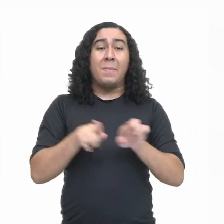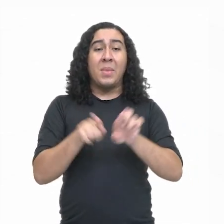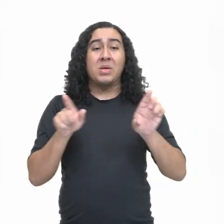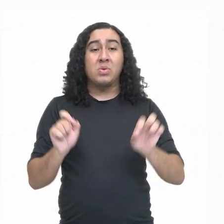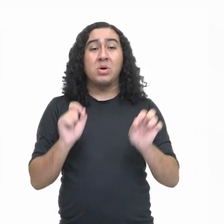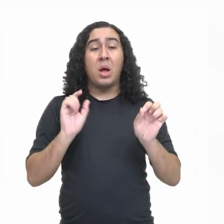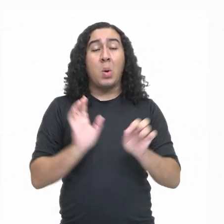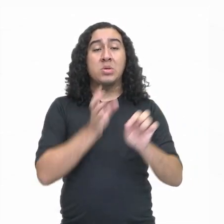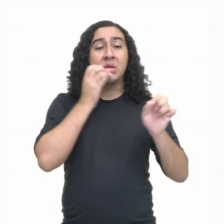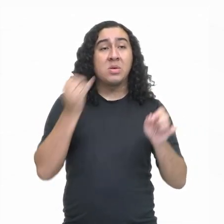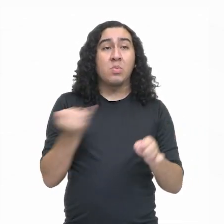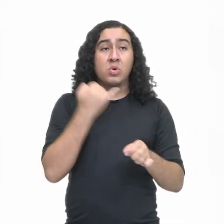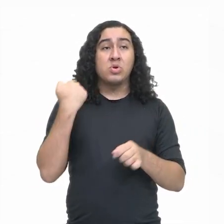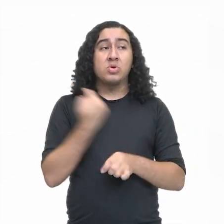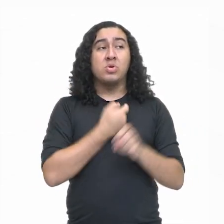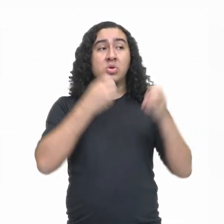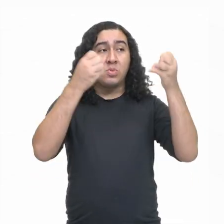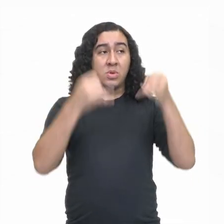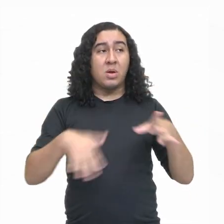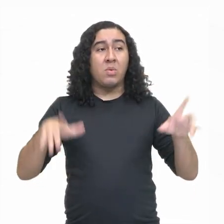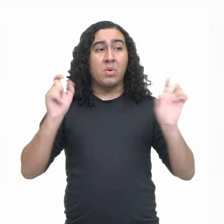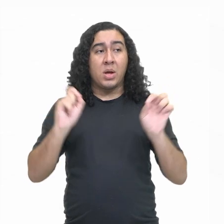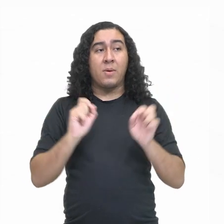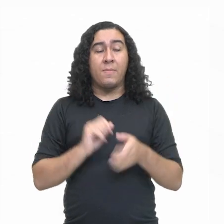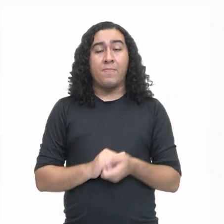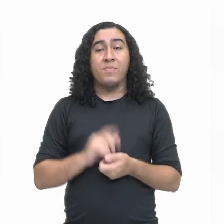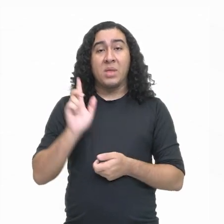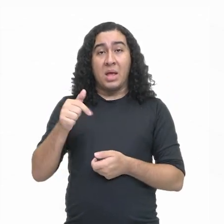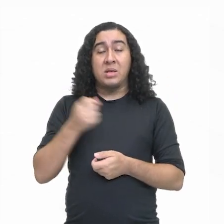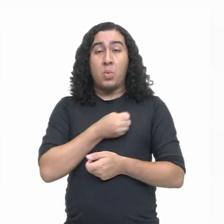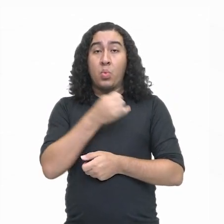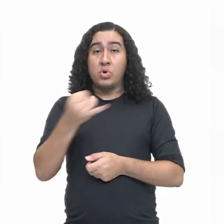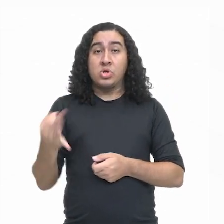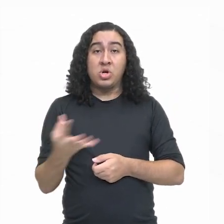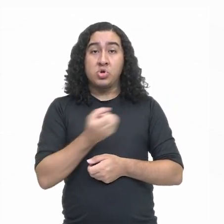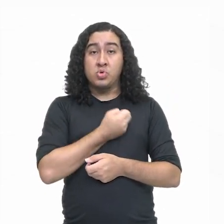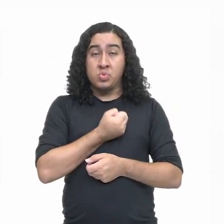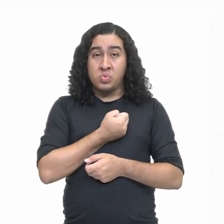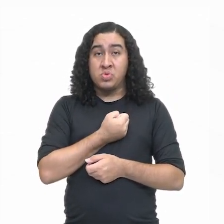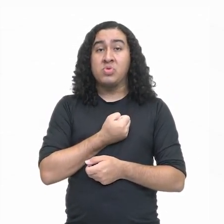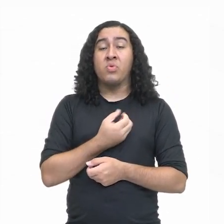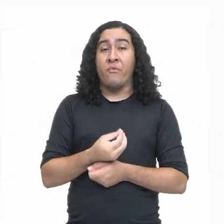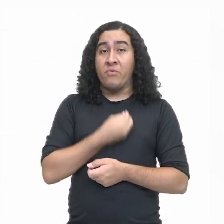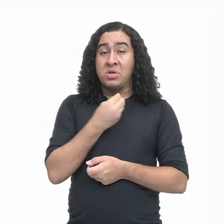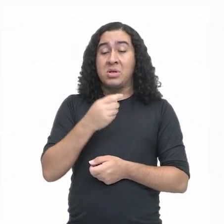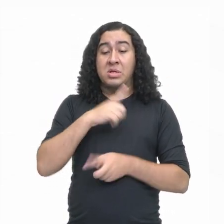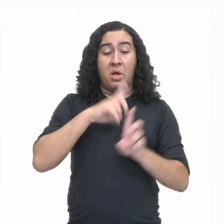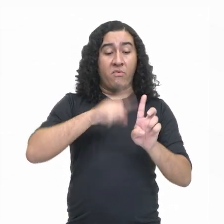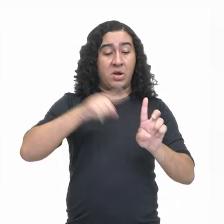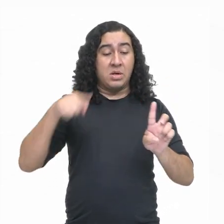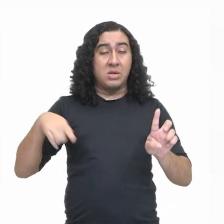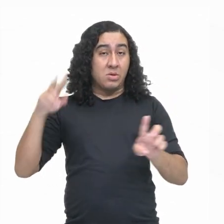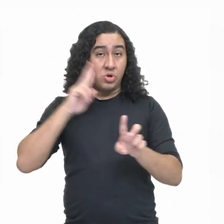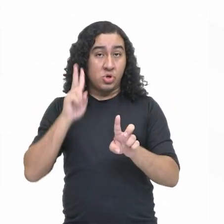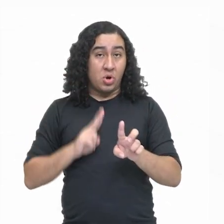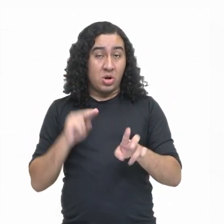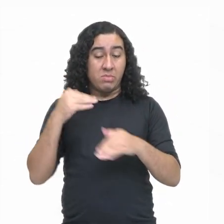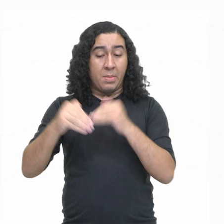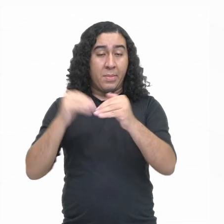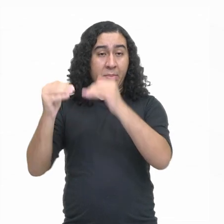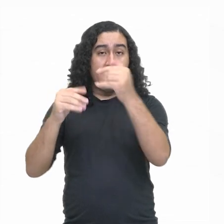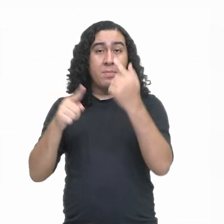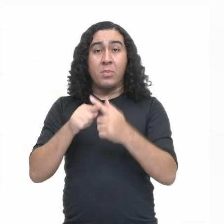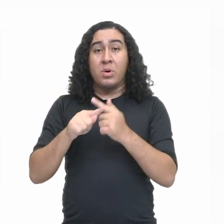é importante a gente falar é que esse número de espécies ele variou ao longo da história. Porque